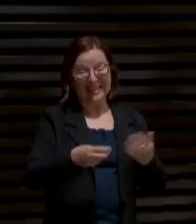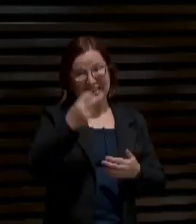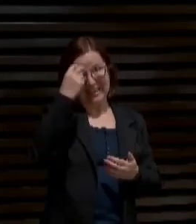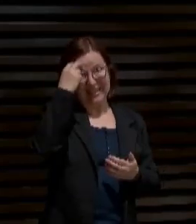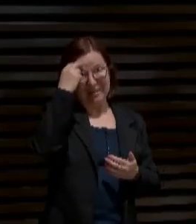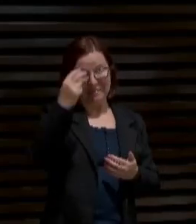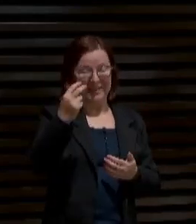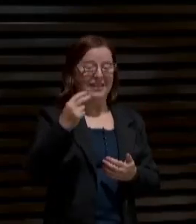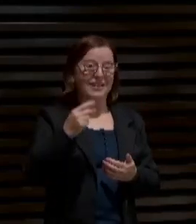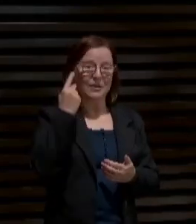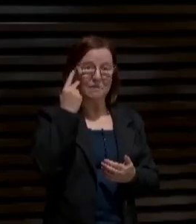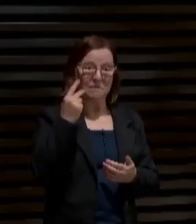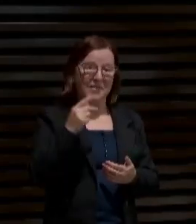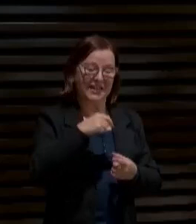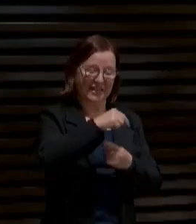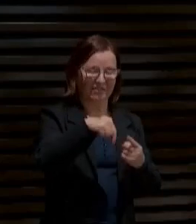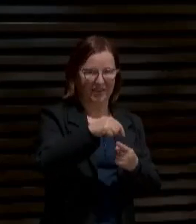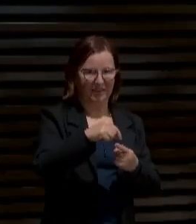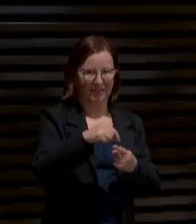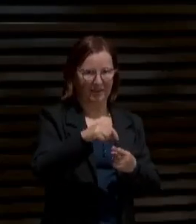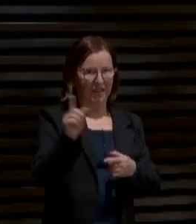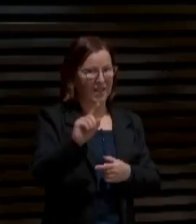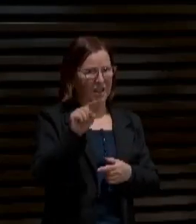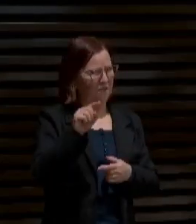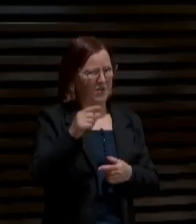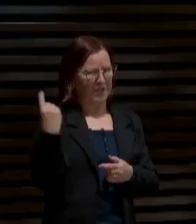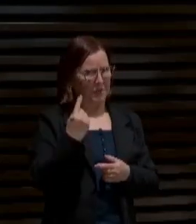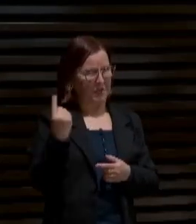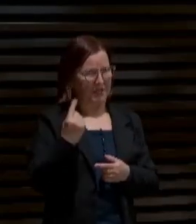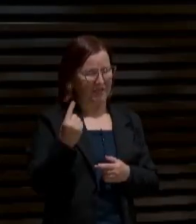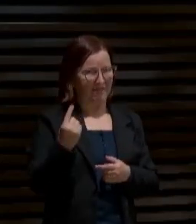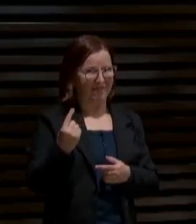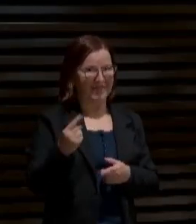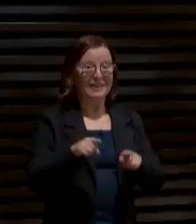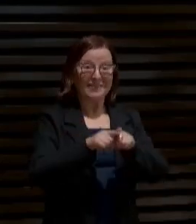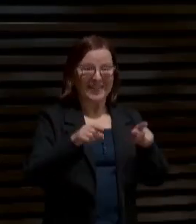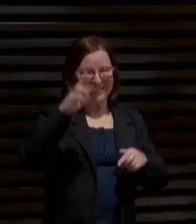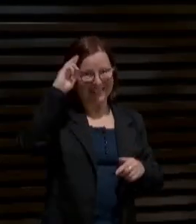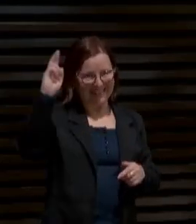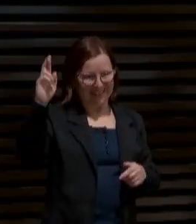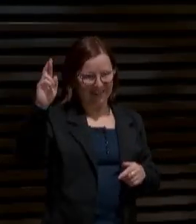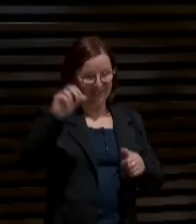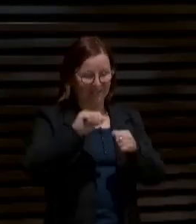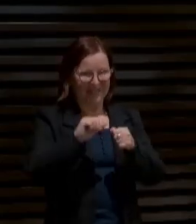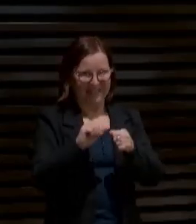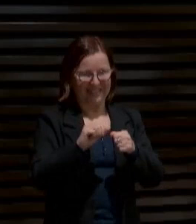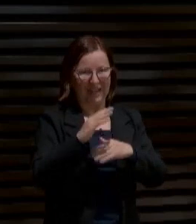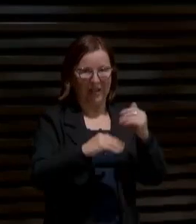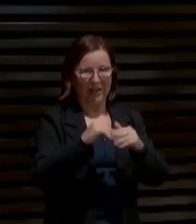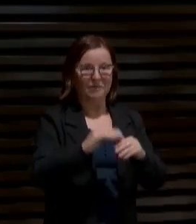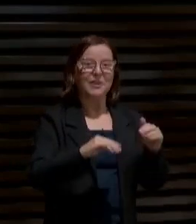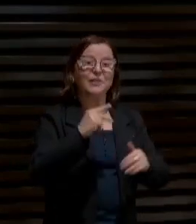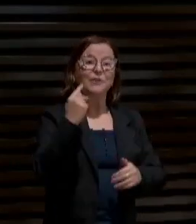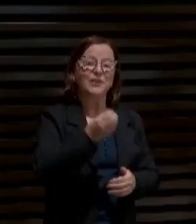Santificação então é você que vai produzir ao senhor que vai agir em você para que